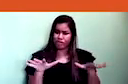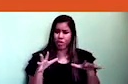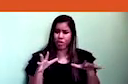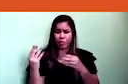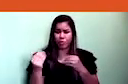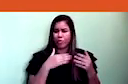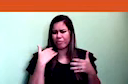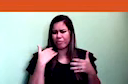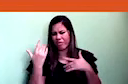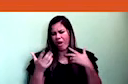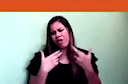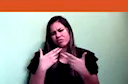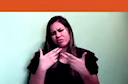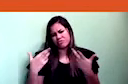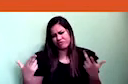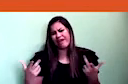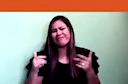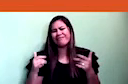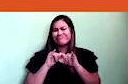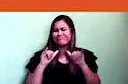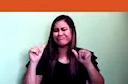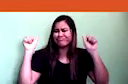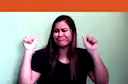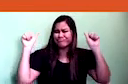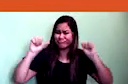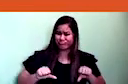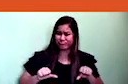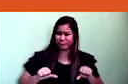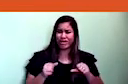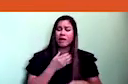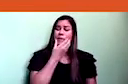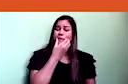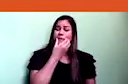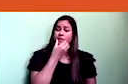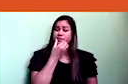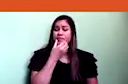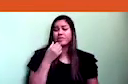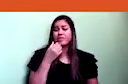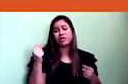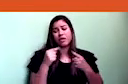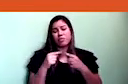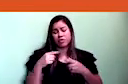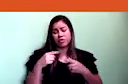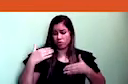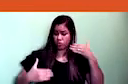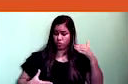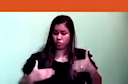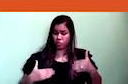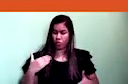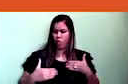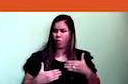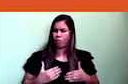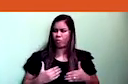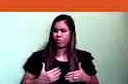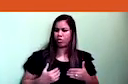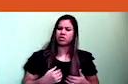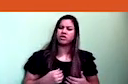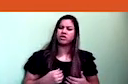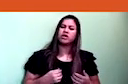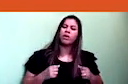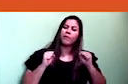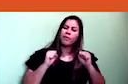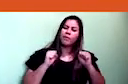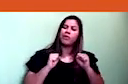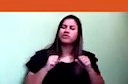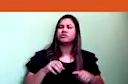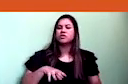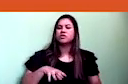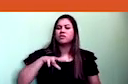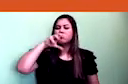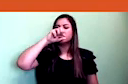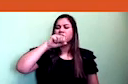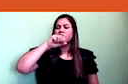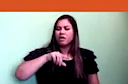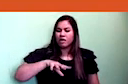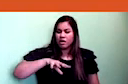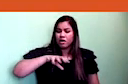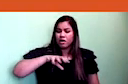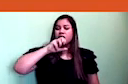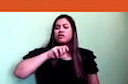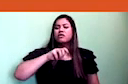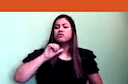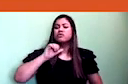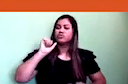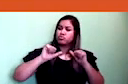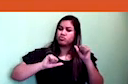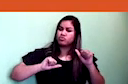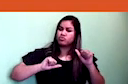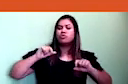se comporte tendo em conta esta reação, expressando, então, alterações respiratórias, circulatórias. Então,